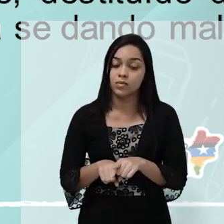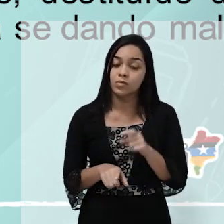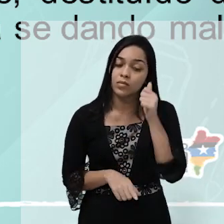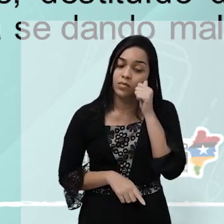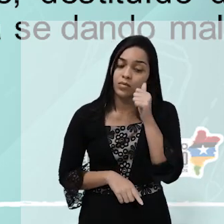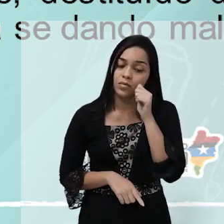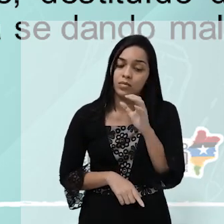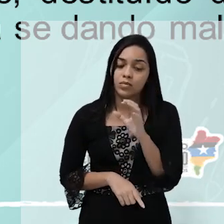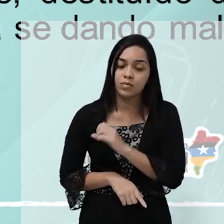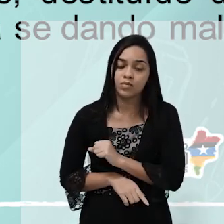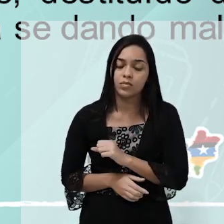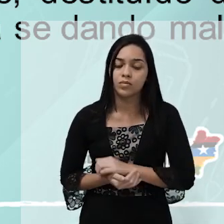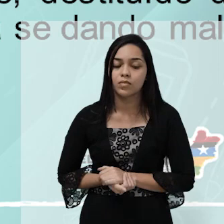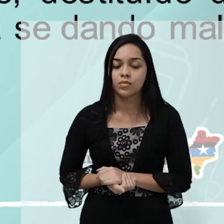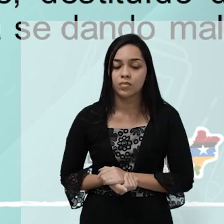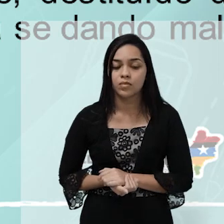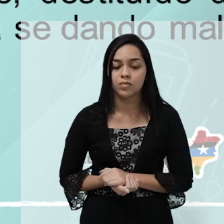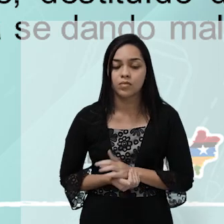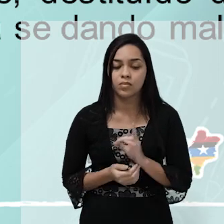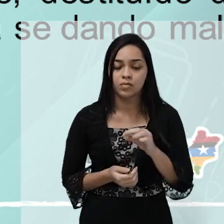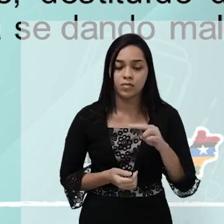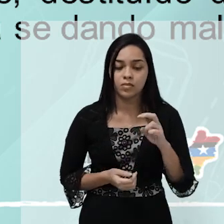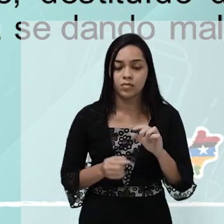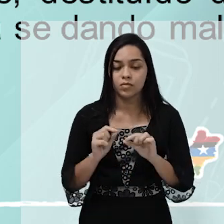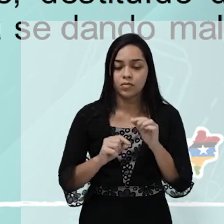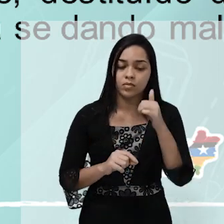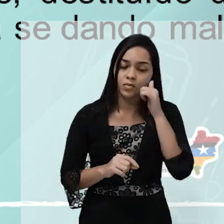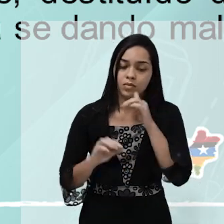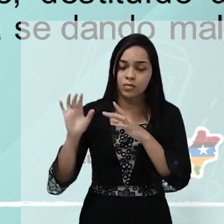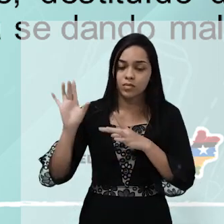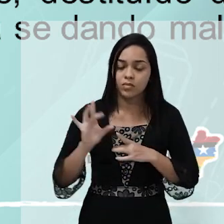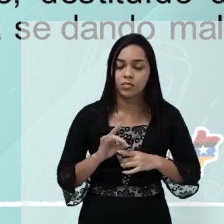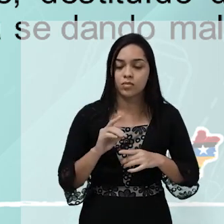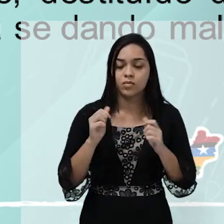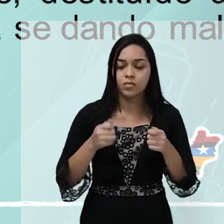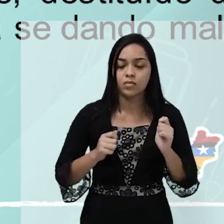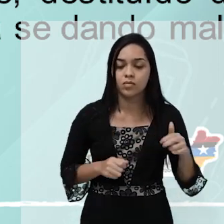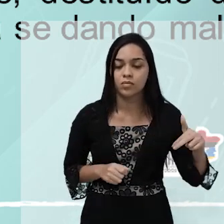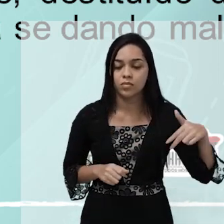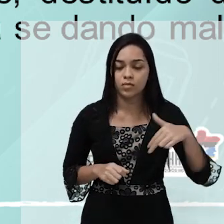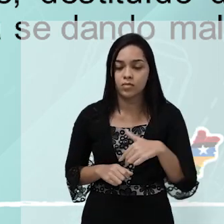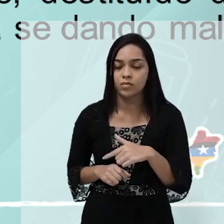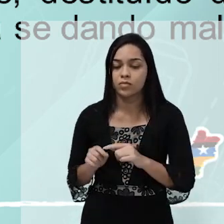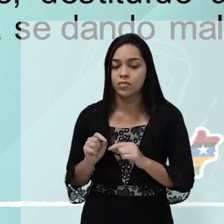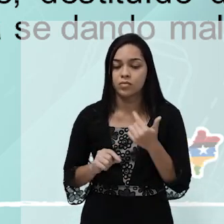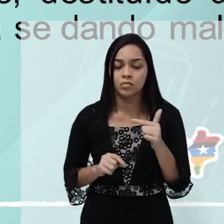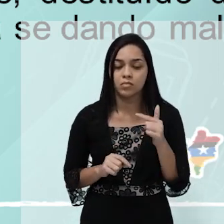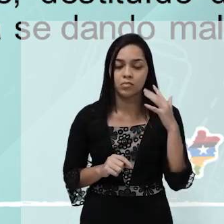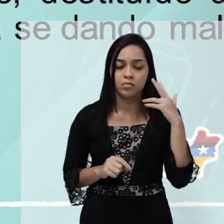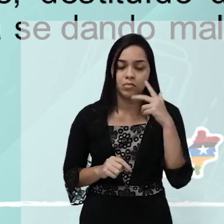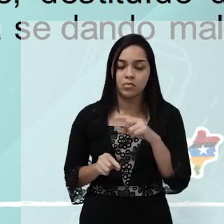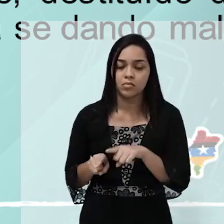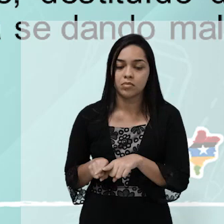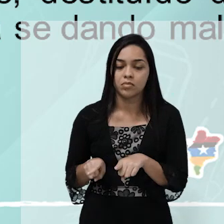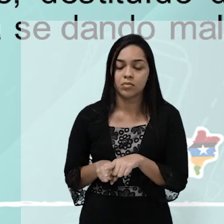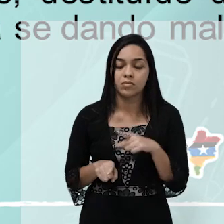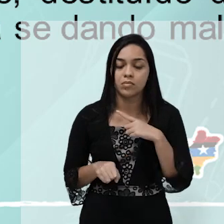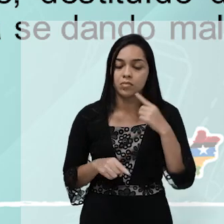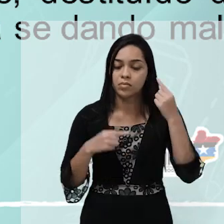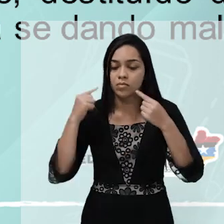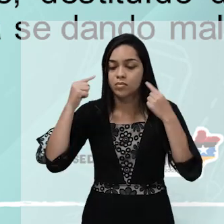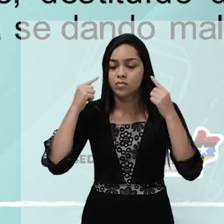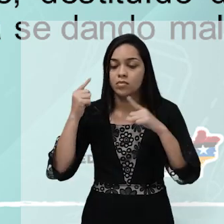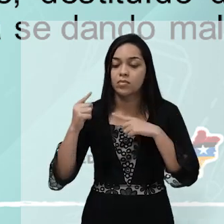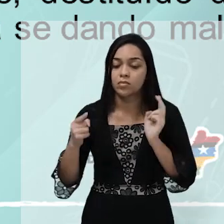da justiça e da amada. Em Dom Quixote, o protagonista é um cavaleiro andante, destituído de beleza e que, impulsionado por